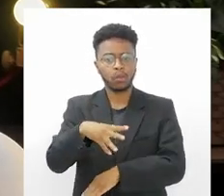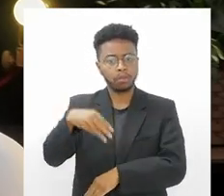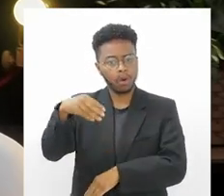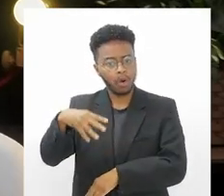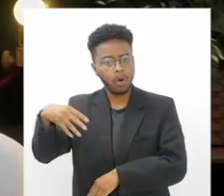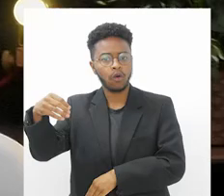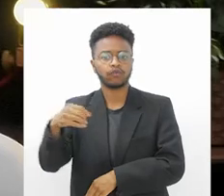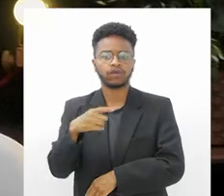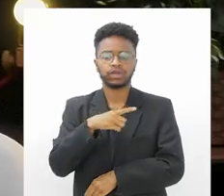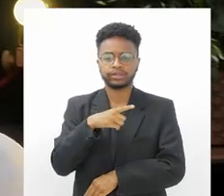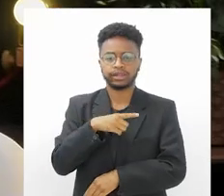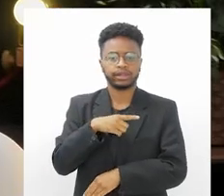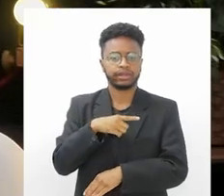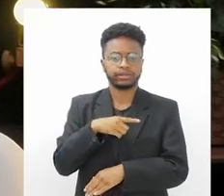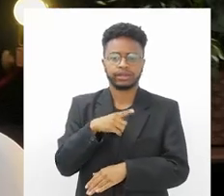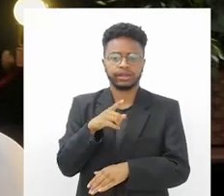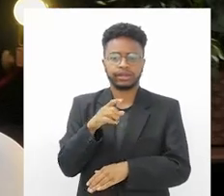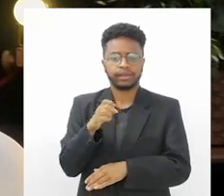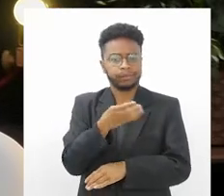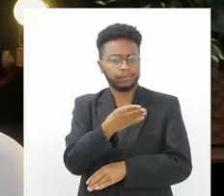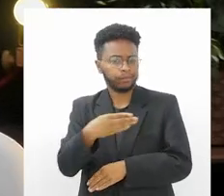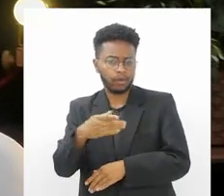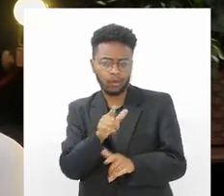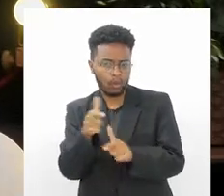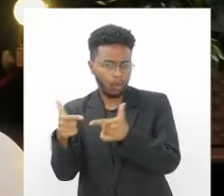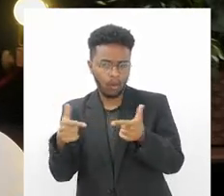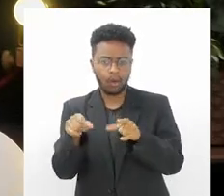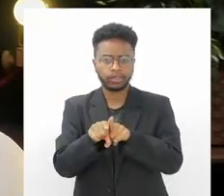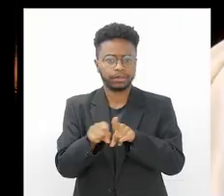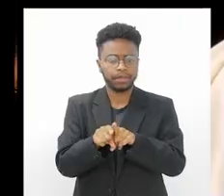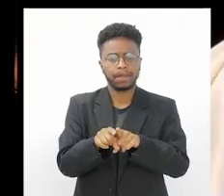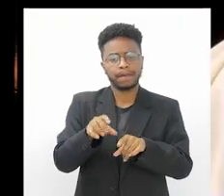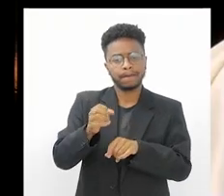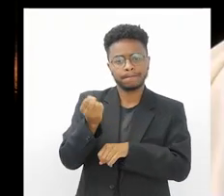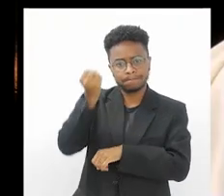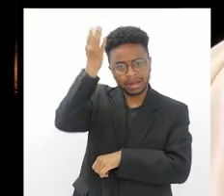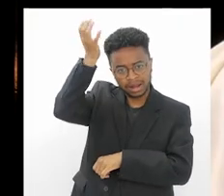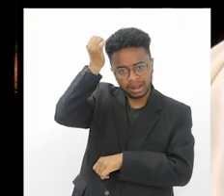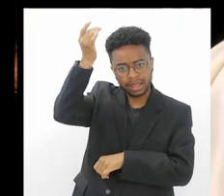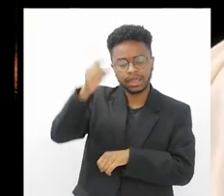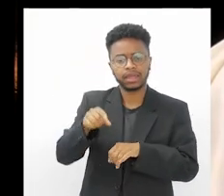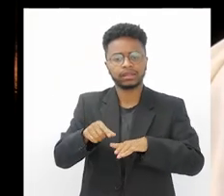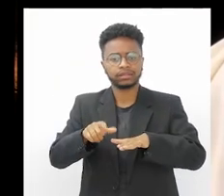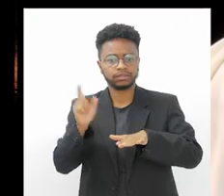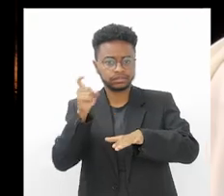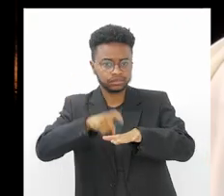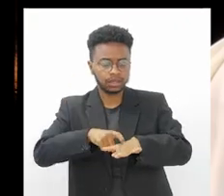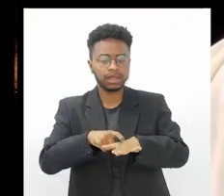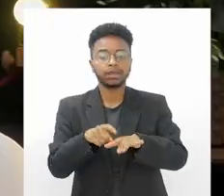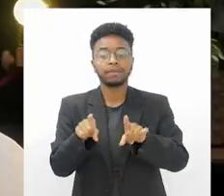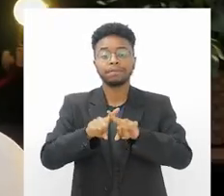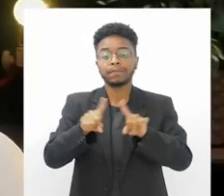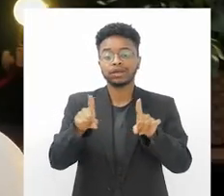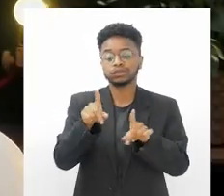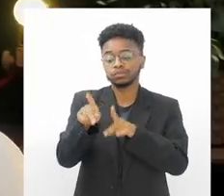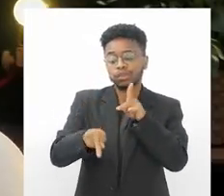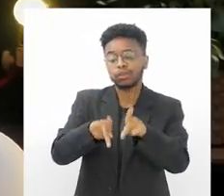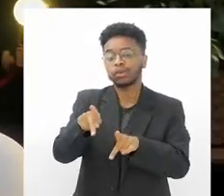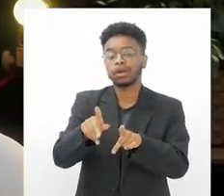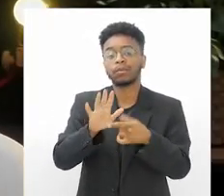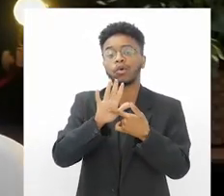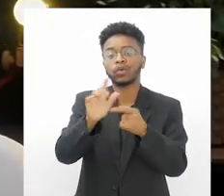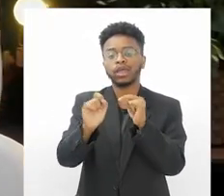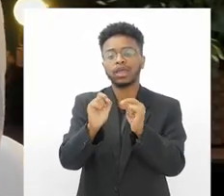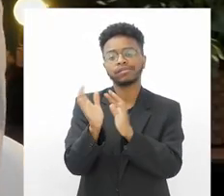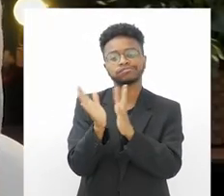polvo, enguia, raia, baleias e tudo mais. Além, no popular,